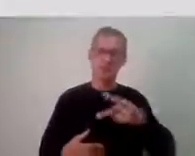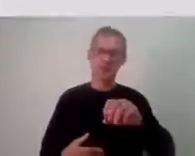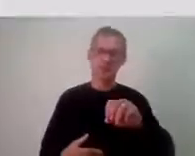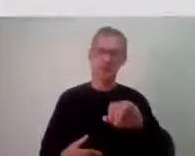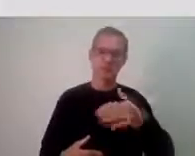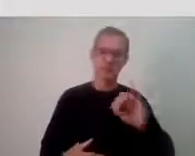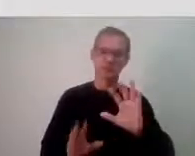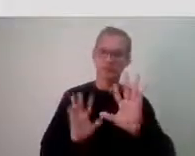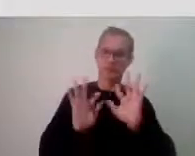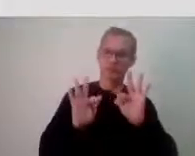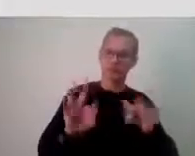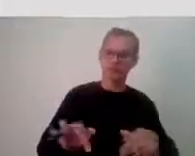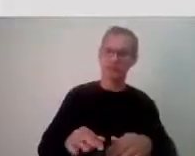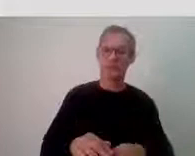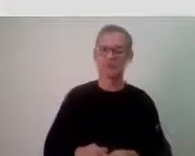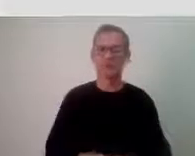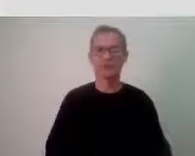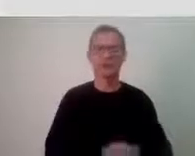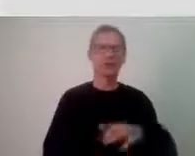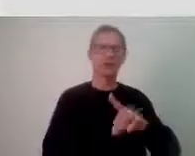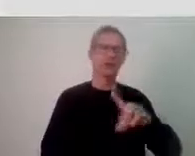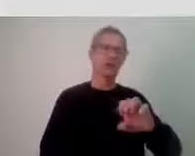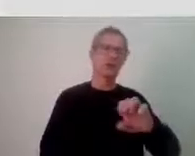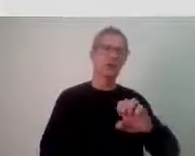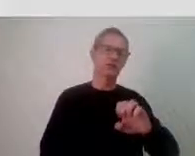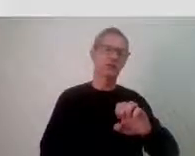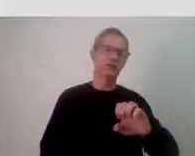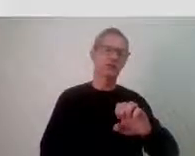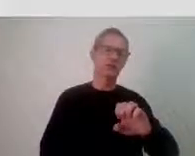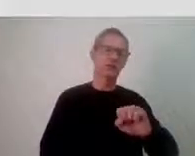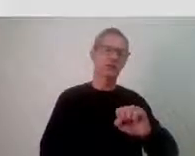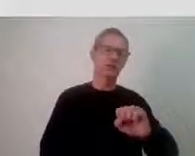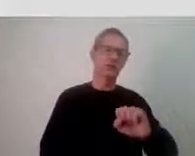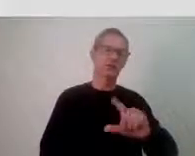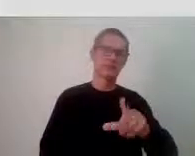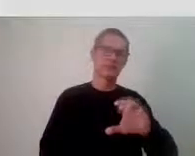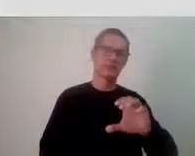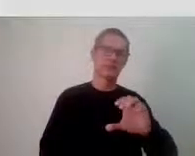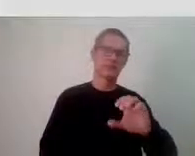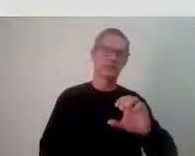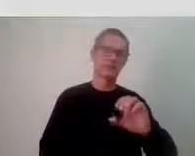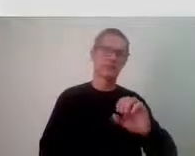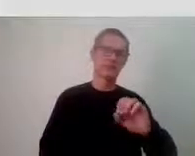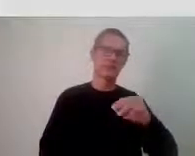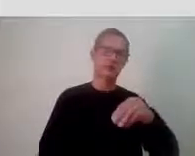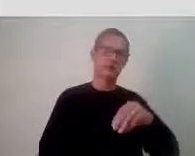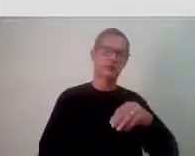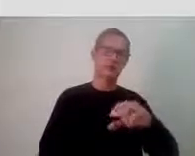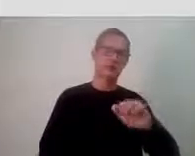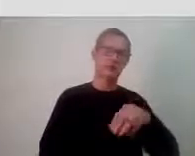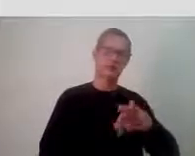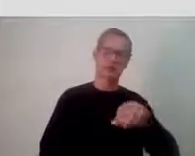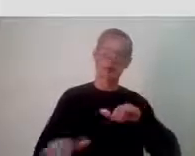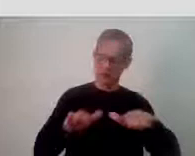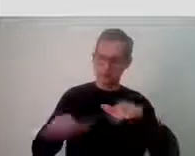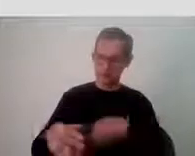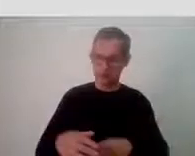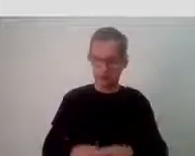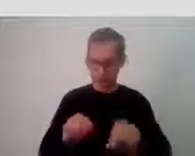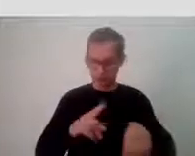definição. O deslocamento é a mudança de posição durante um período. Então, para eu calcular o